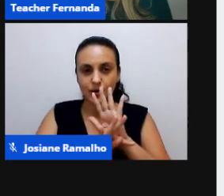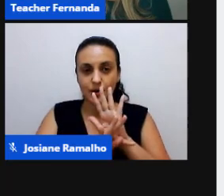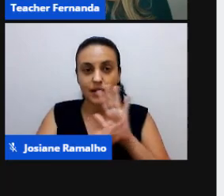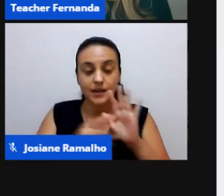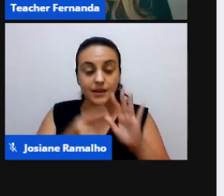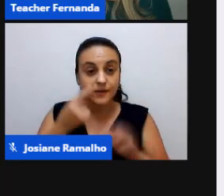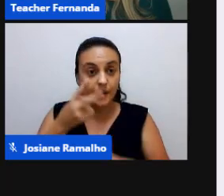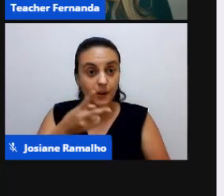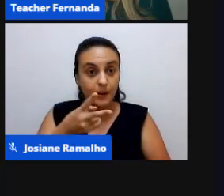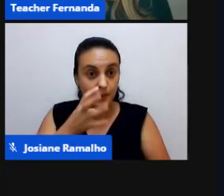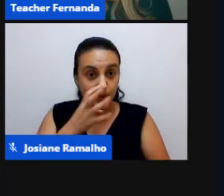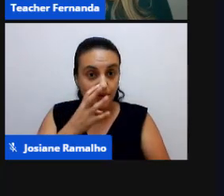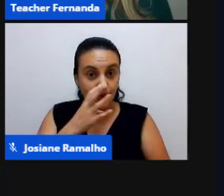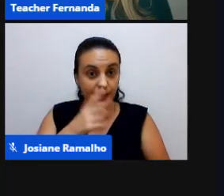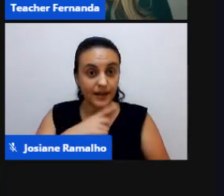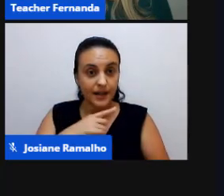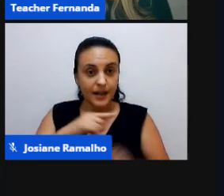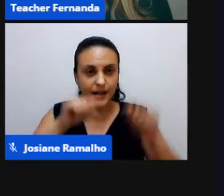rosa.